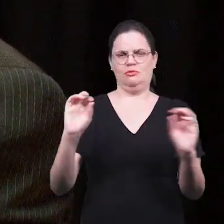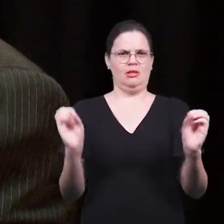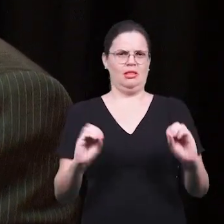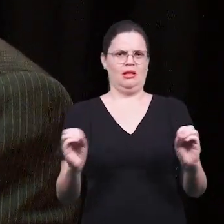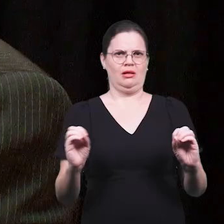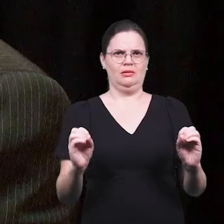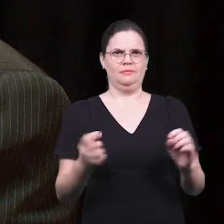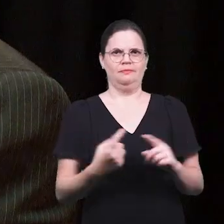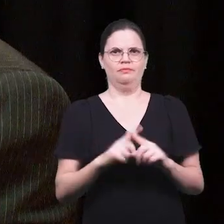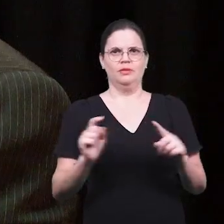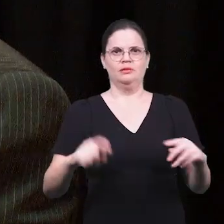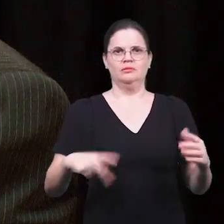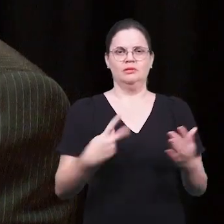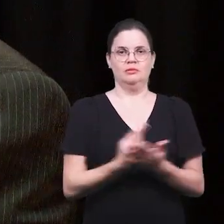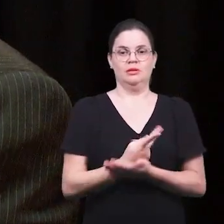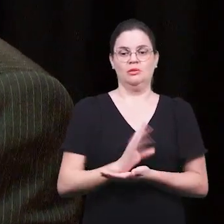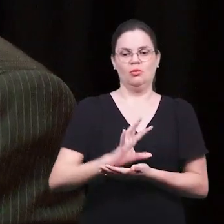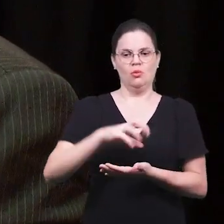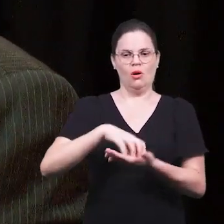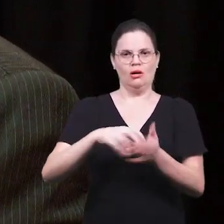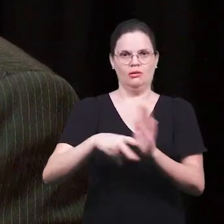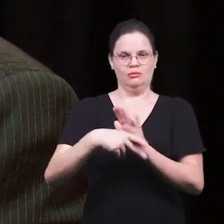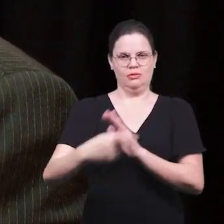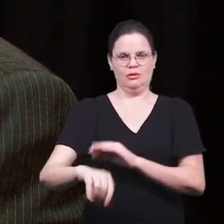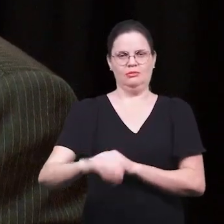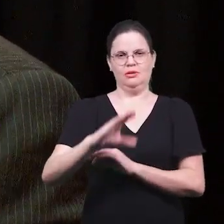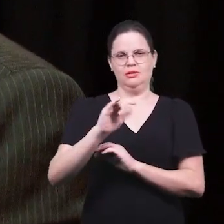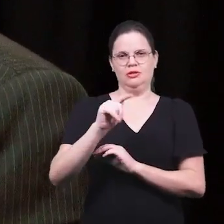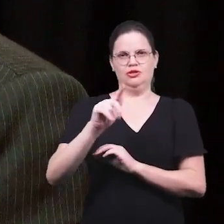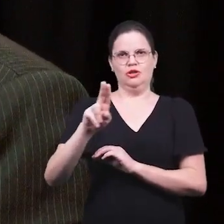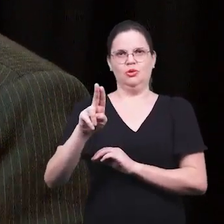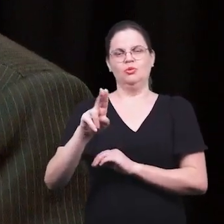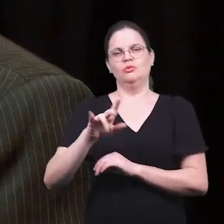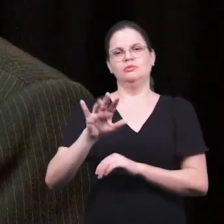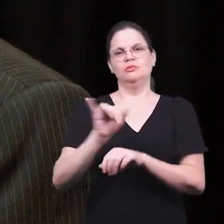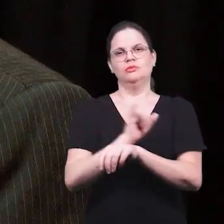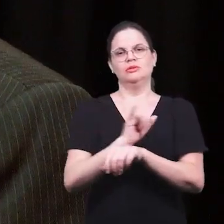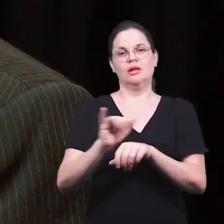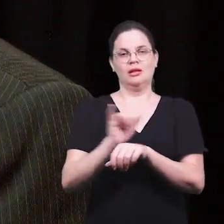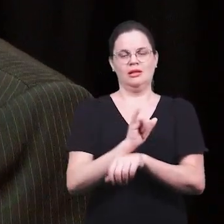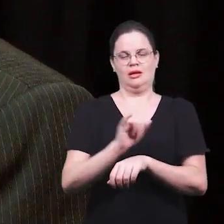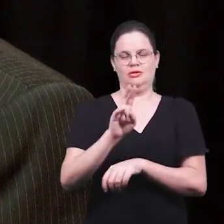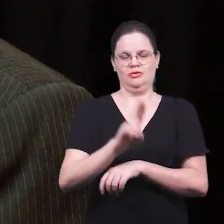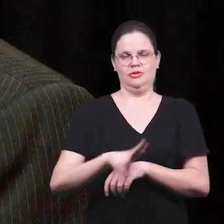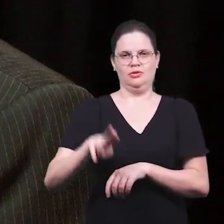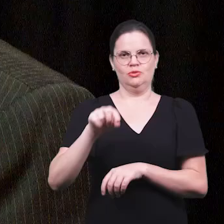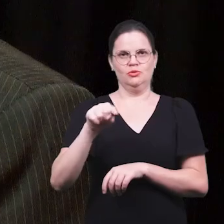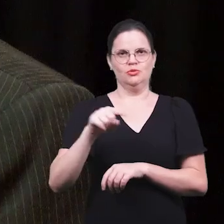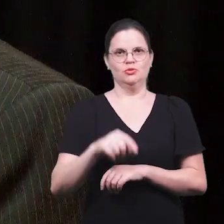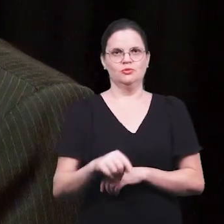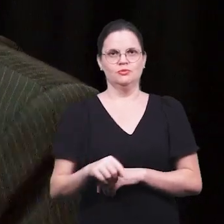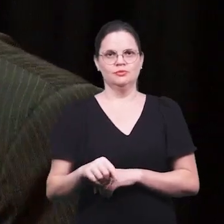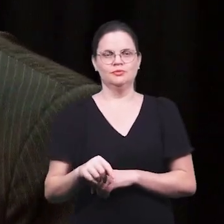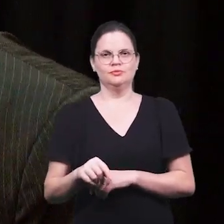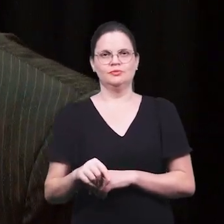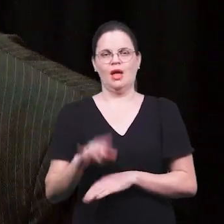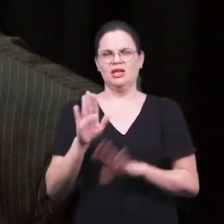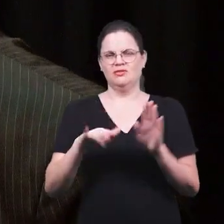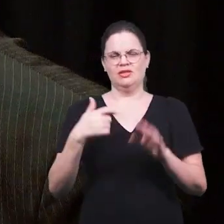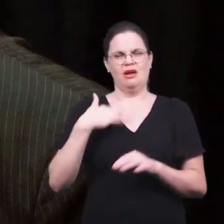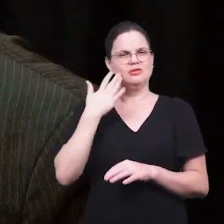previsão existia, mas o órgão usou de uma estratégia, Júlio, que talvez não seja muito conhecida dos